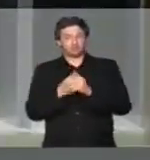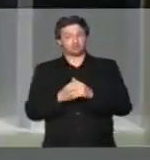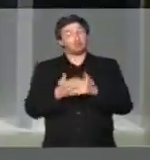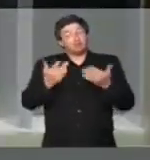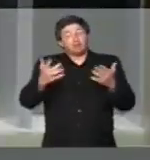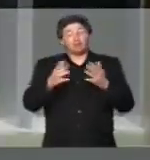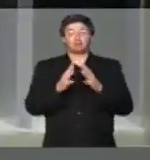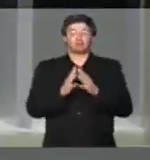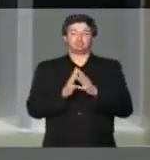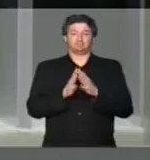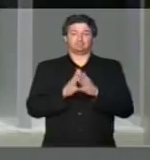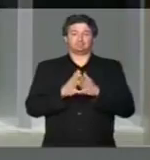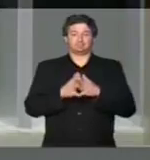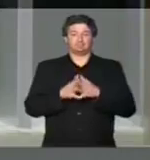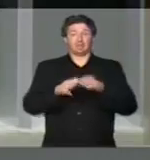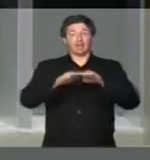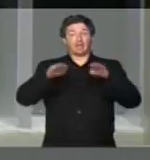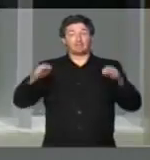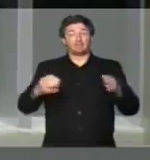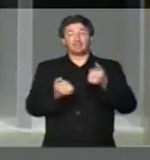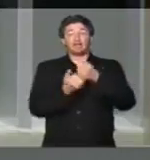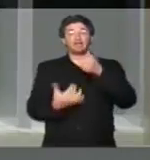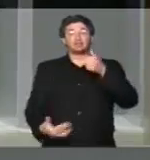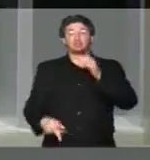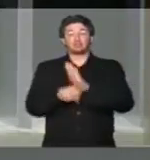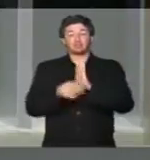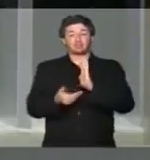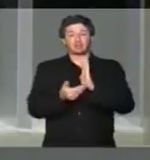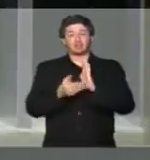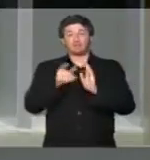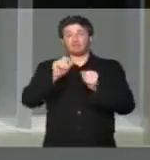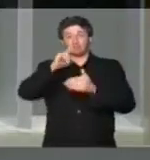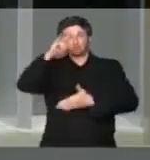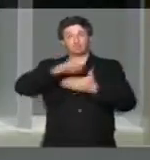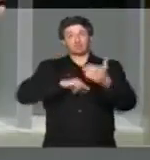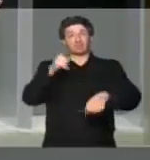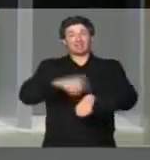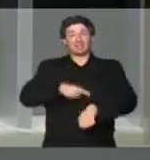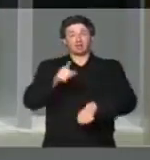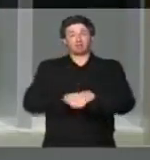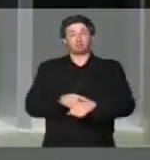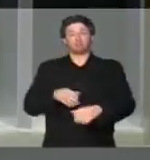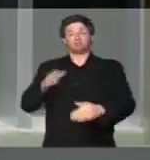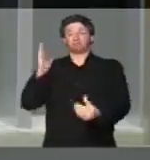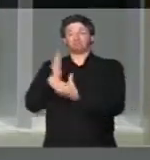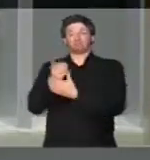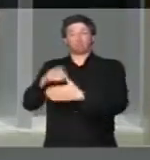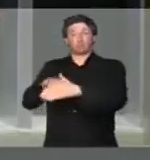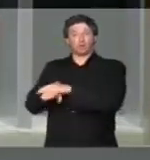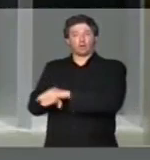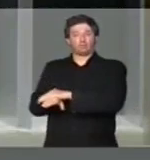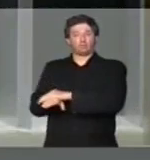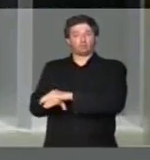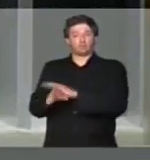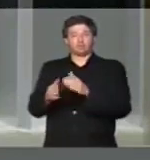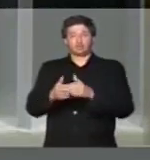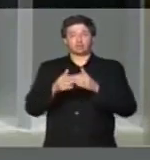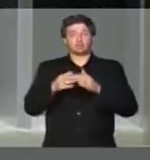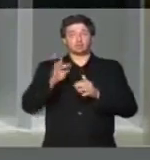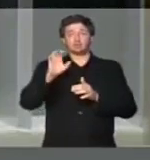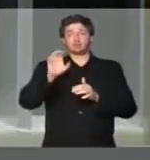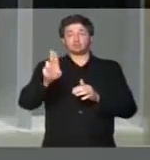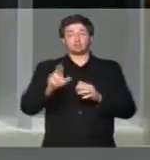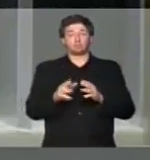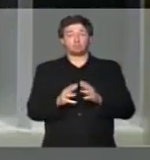e o que que a mesa diretora fez liminarmente arquivou o a solicitação do